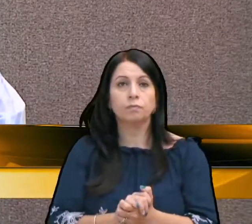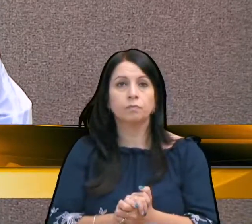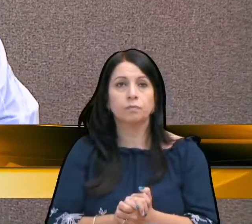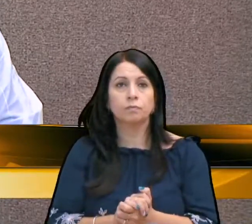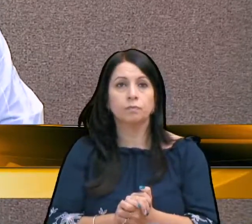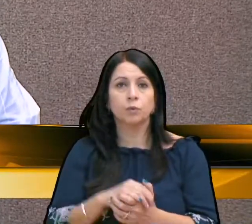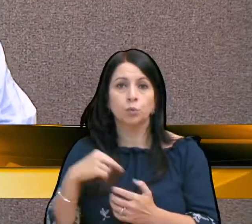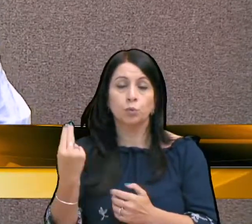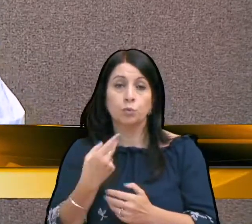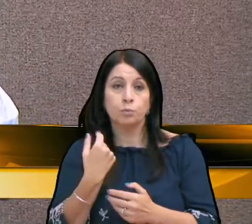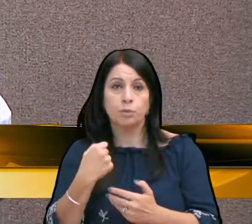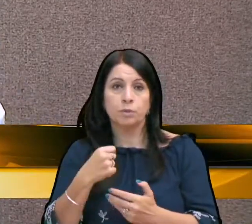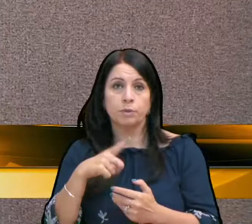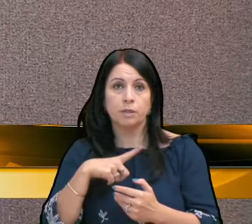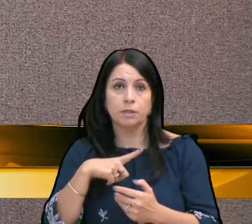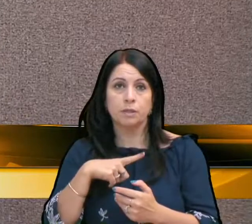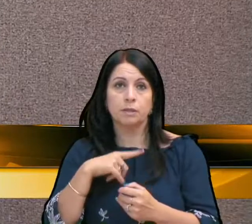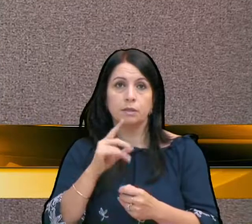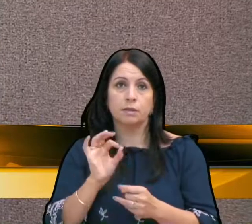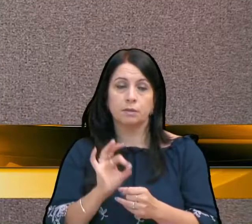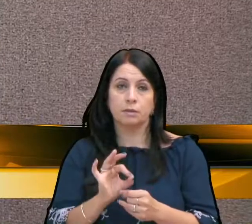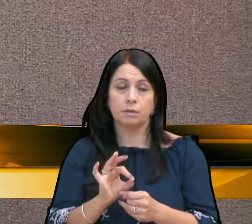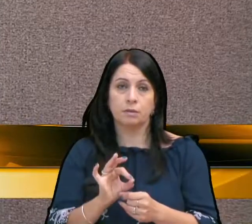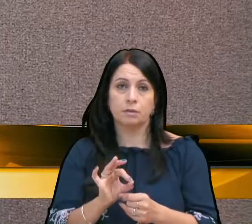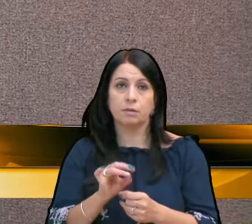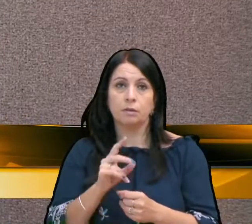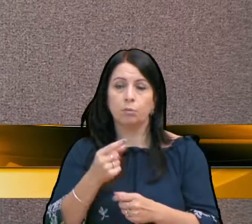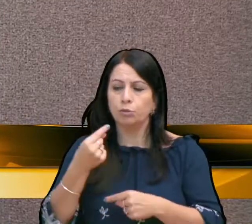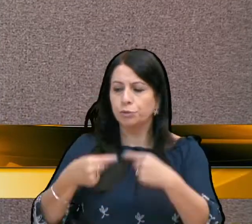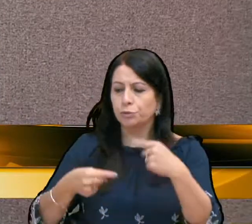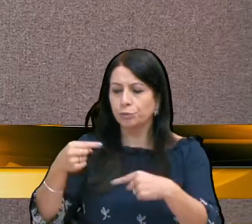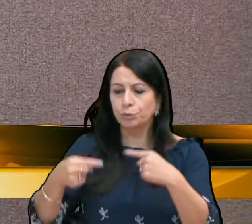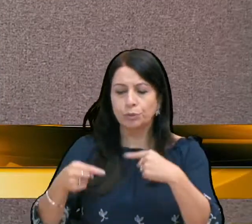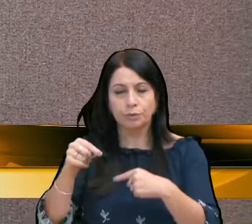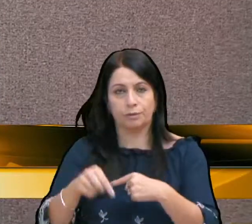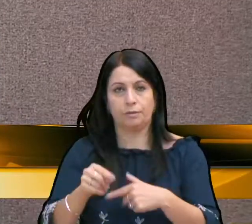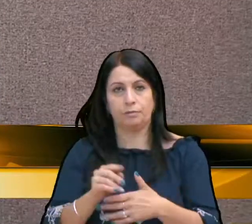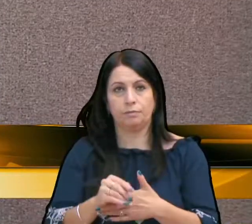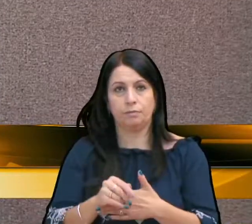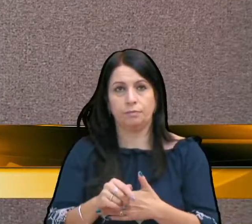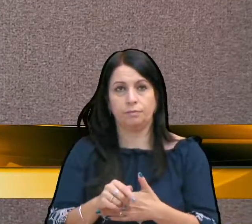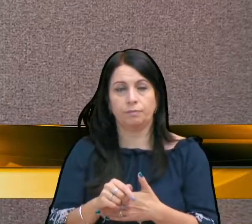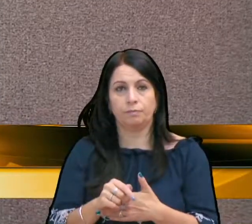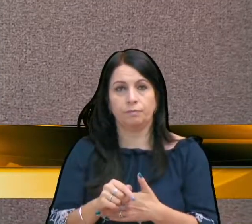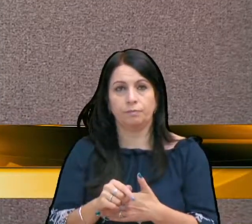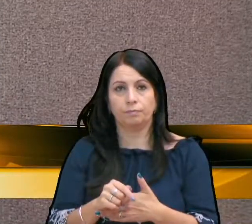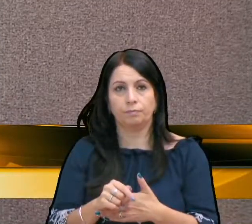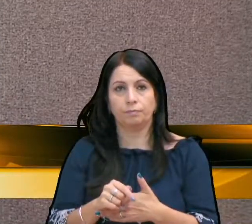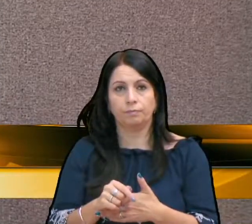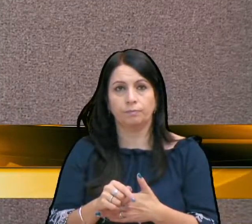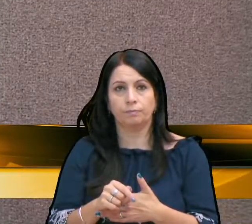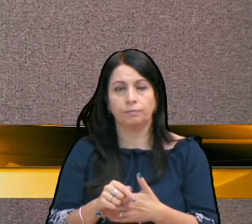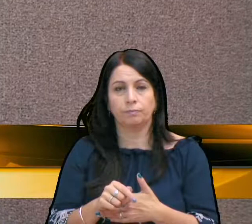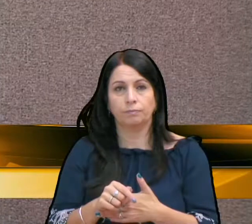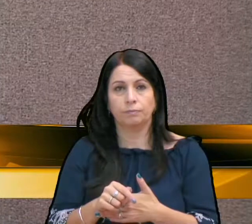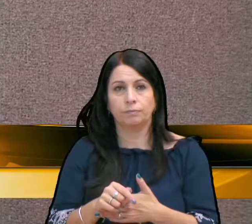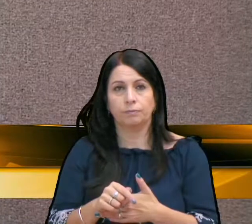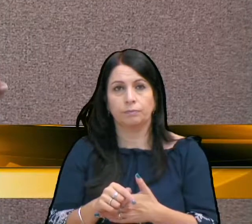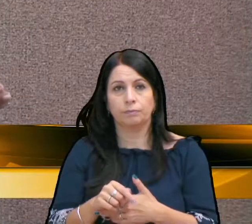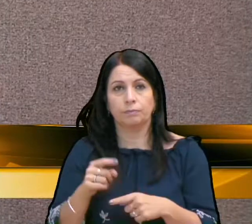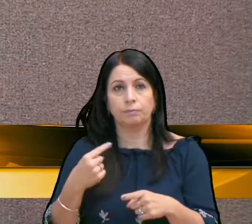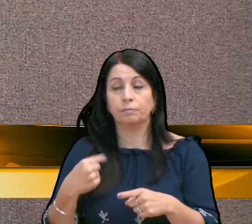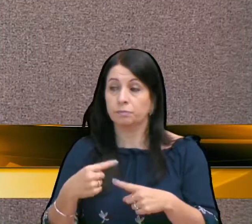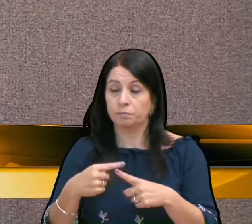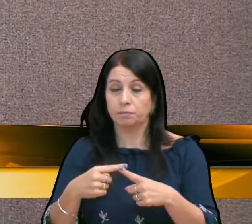nós precisamos ter essa condição de fazer muitas discussões aqui com isenção, até para